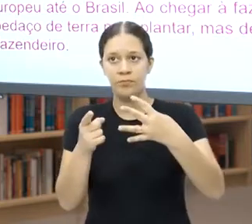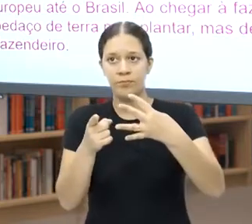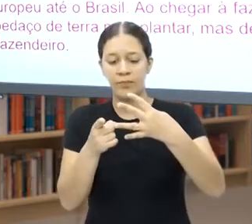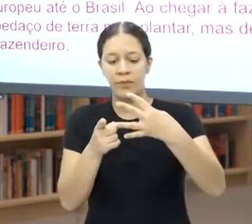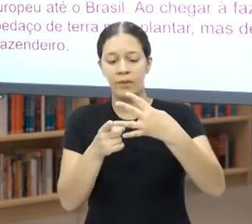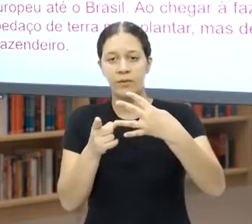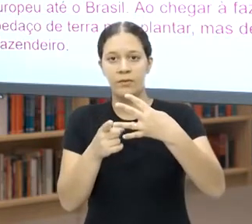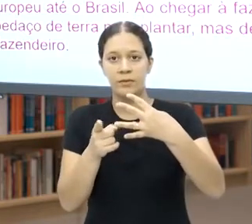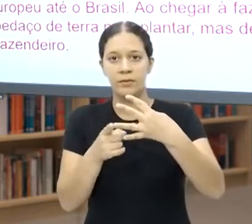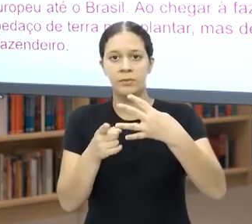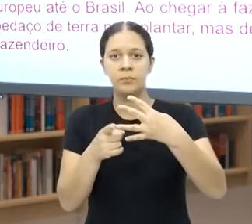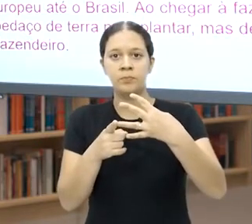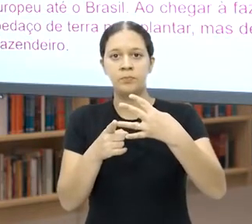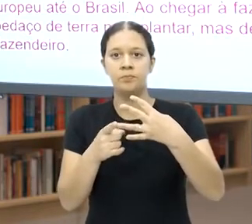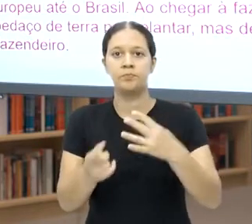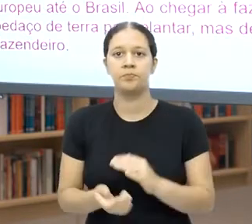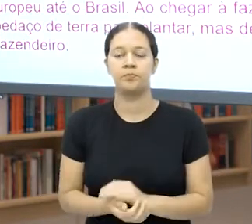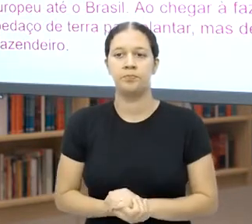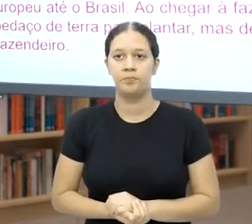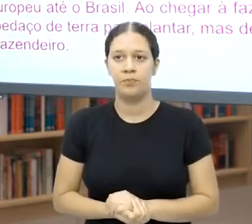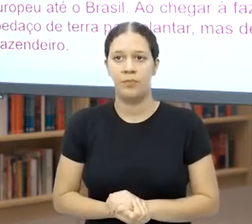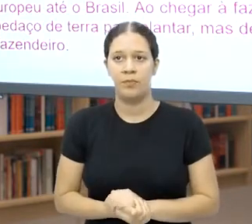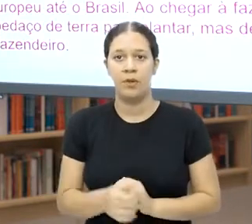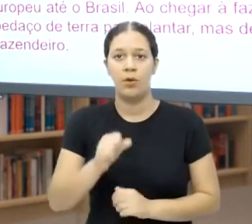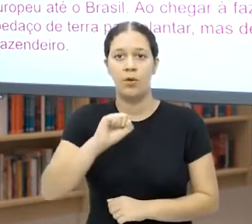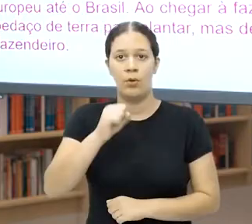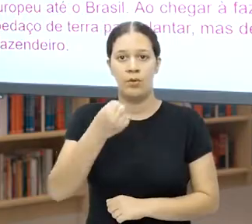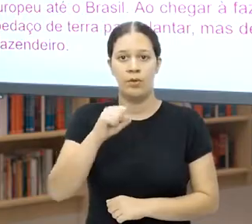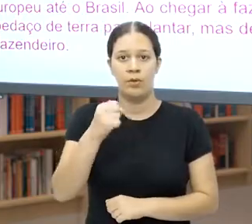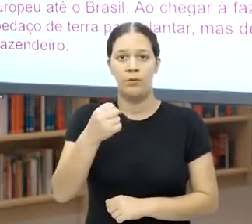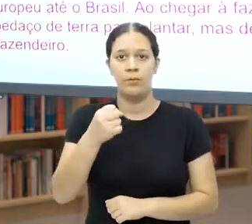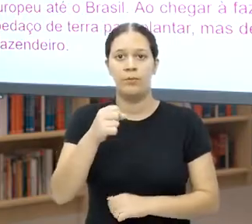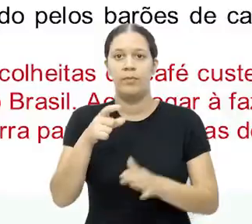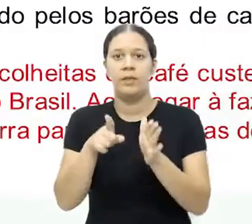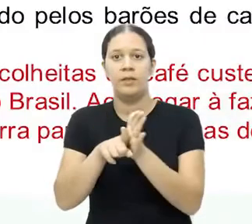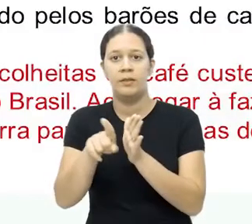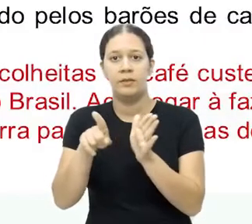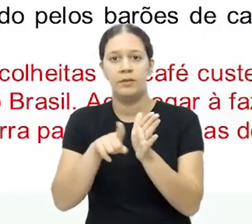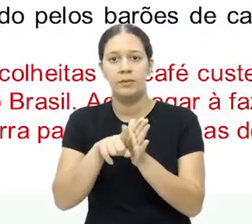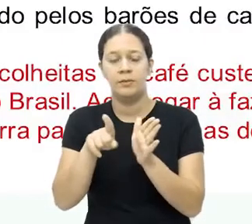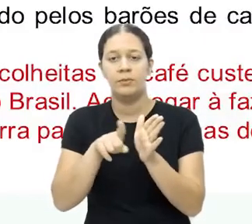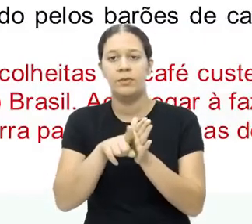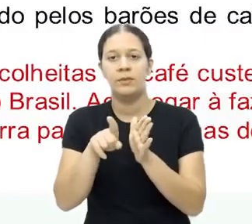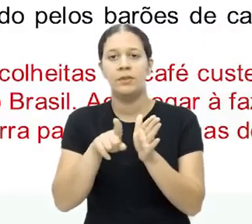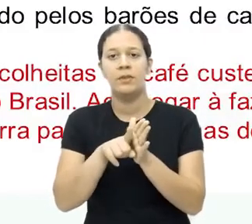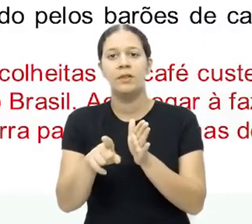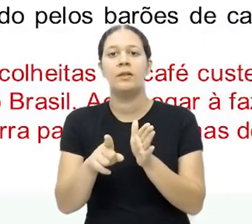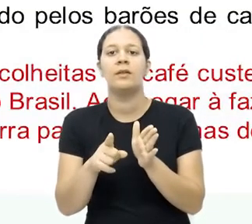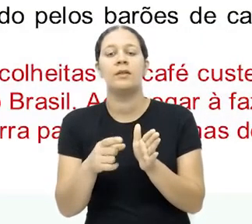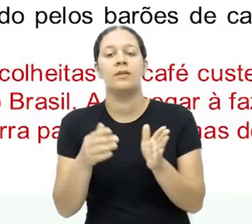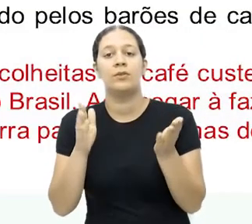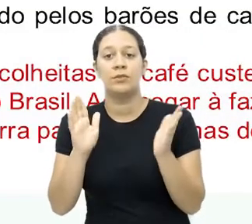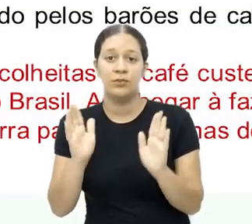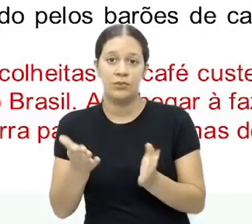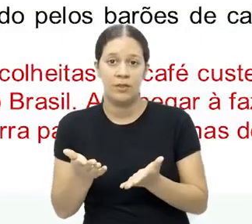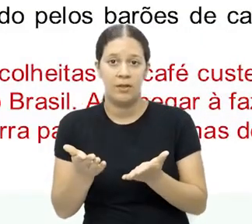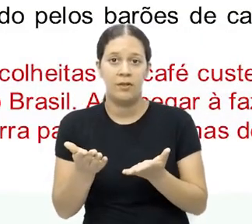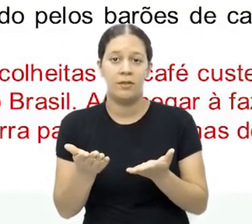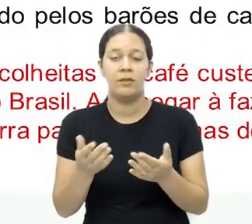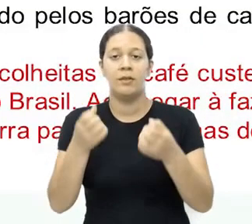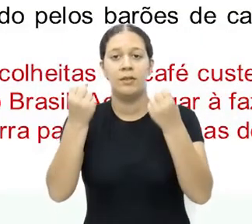vamos ver lá na frente. Oitava questão de vocês. Estou puxando aí, uma questão já liga a